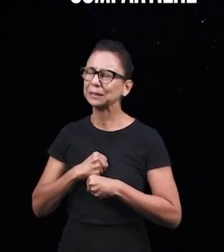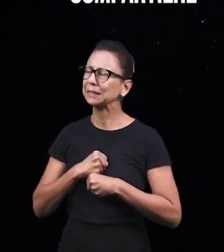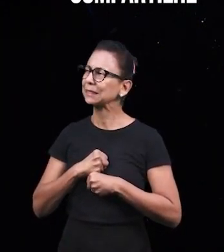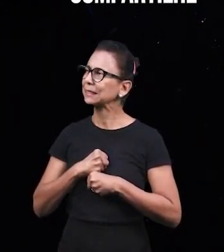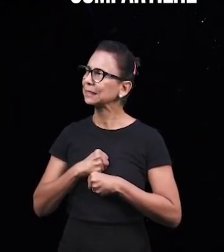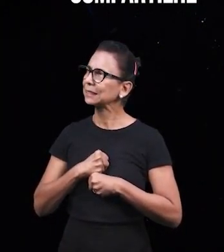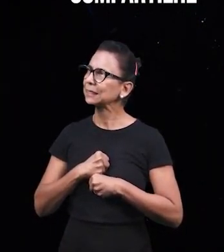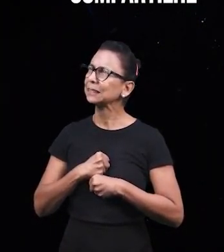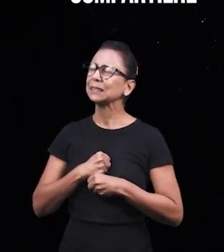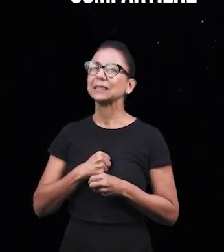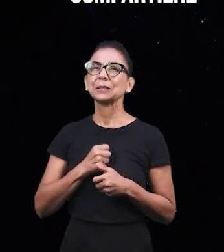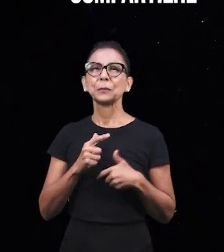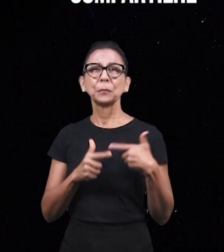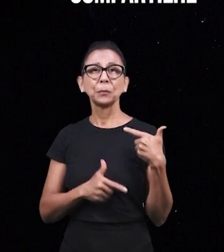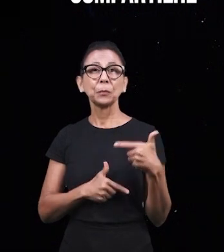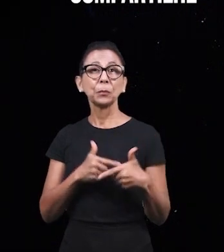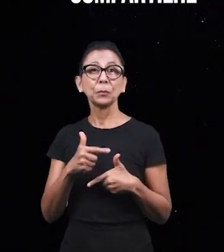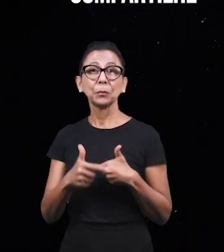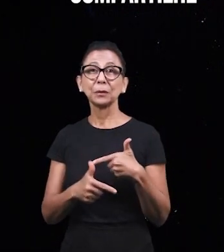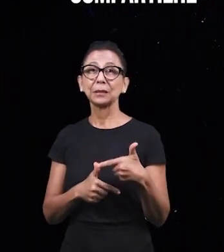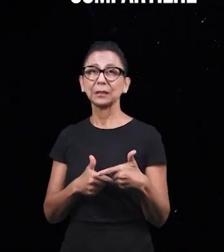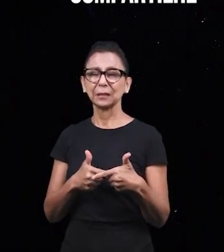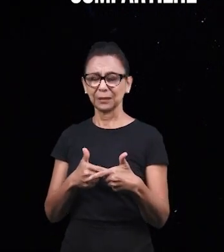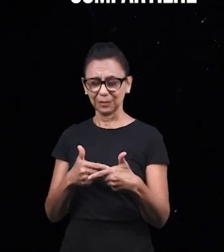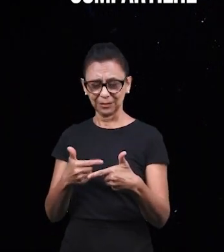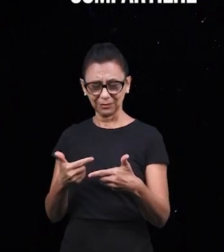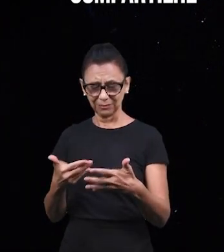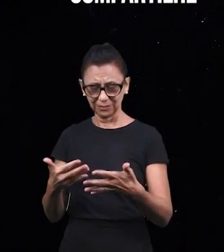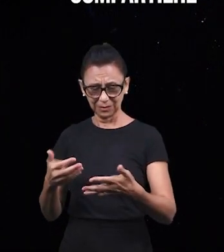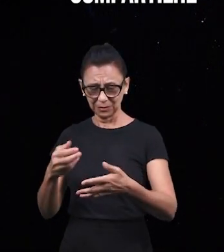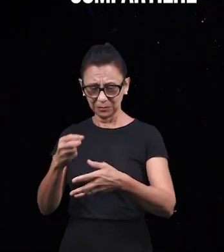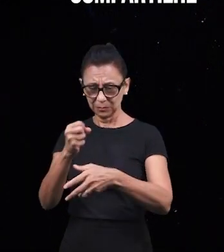E a esperança